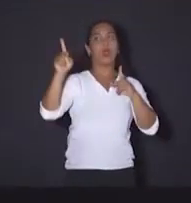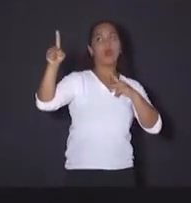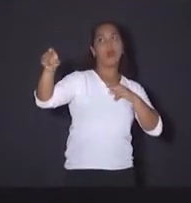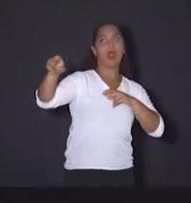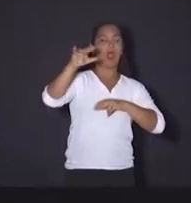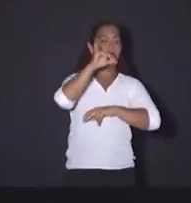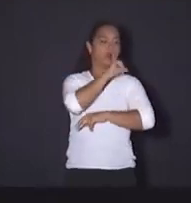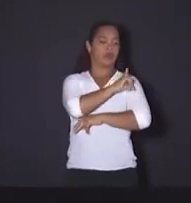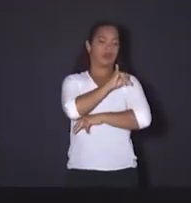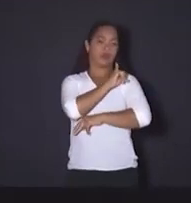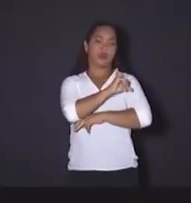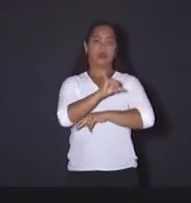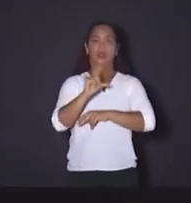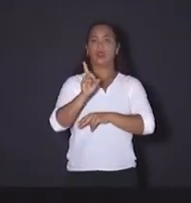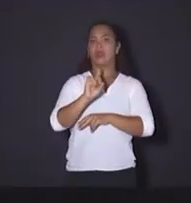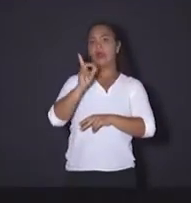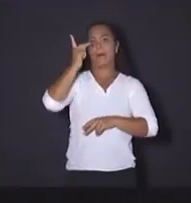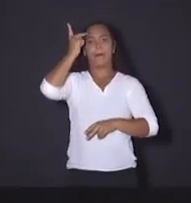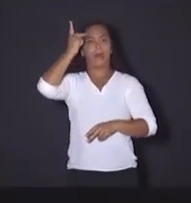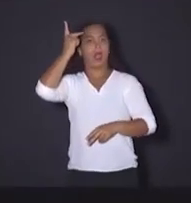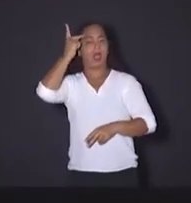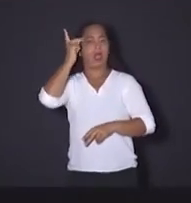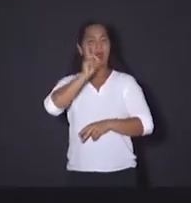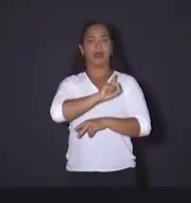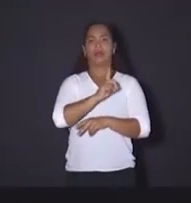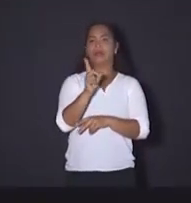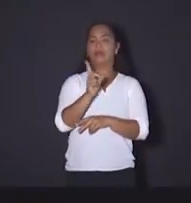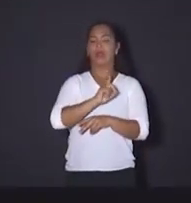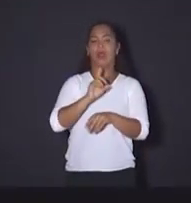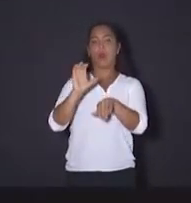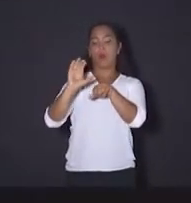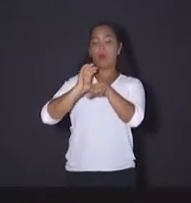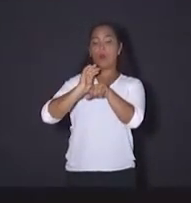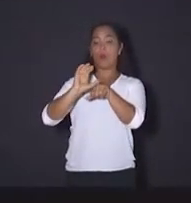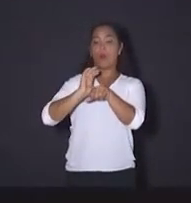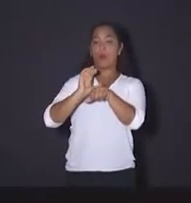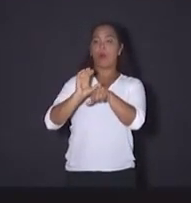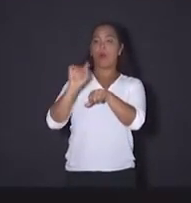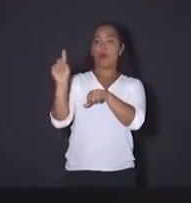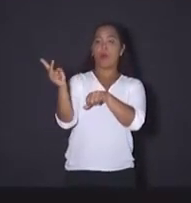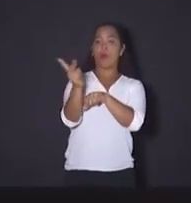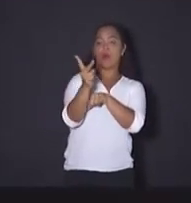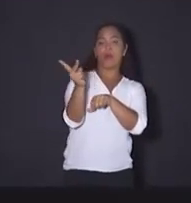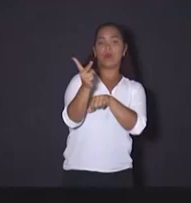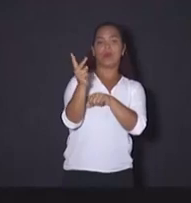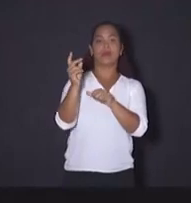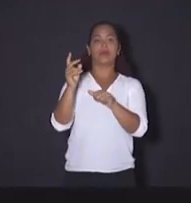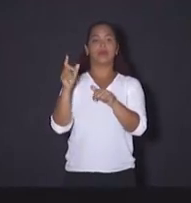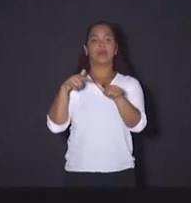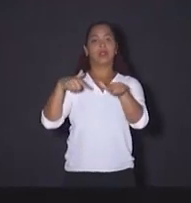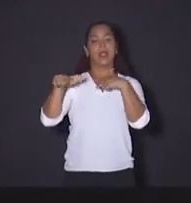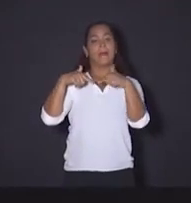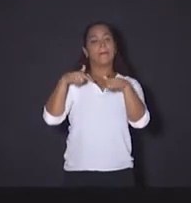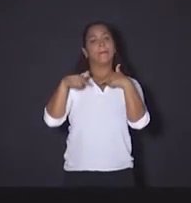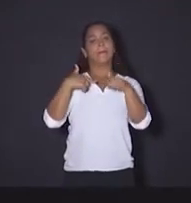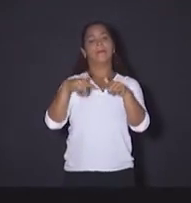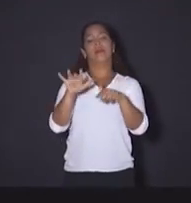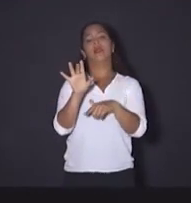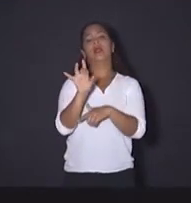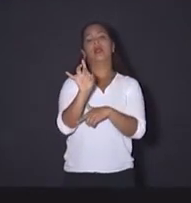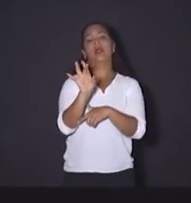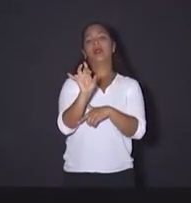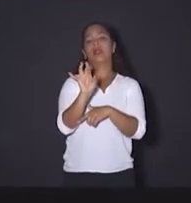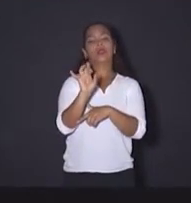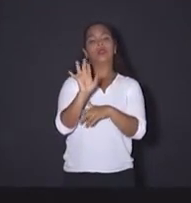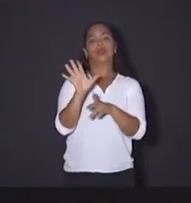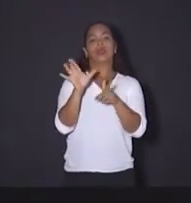Janeiro, no Municipal de São Paulo, de ser um curso que se trabalhava apenas